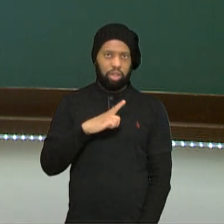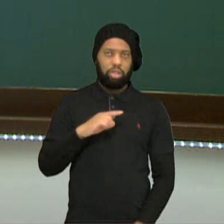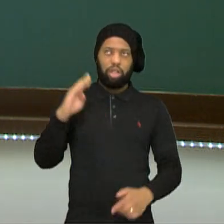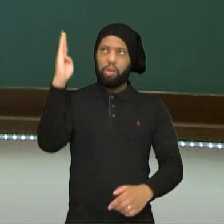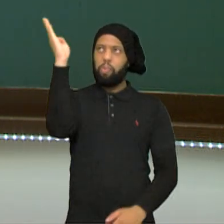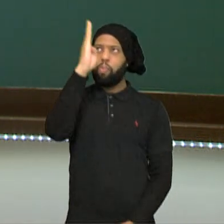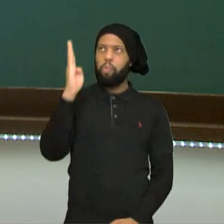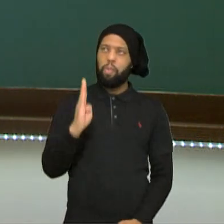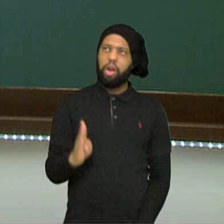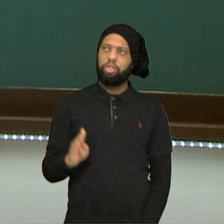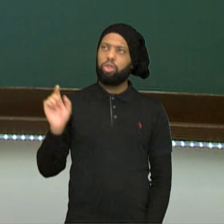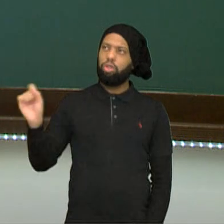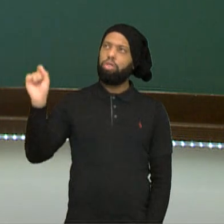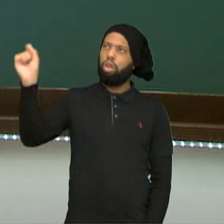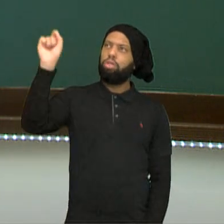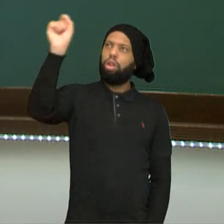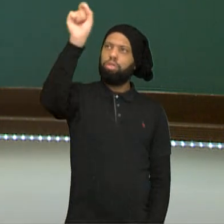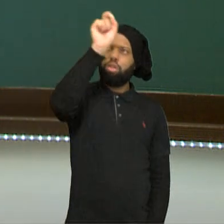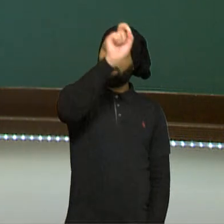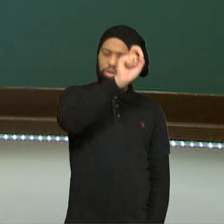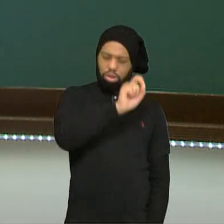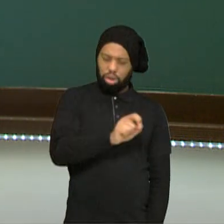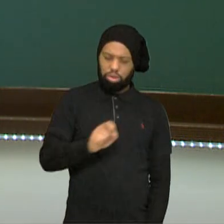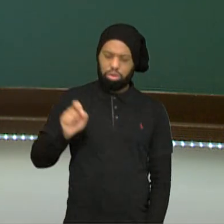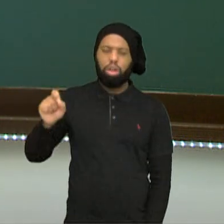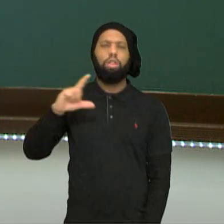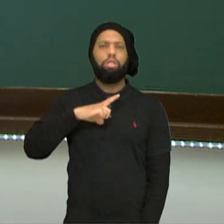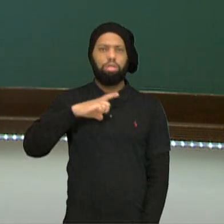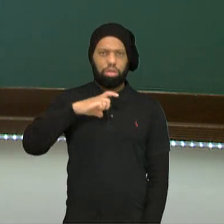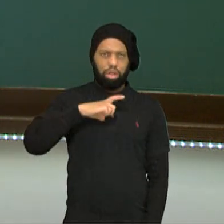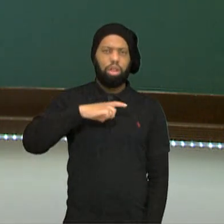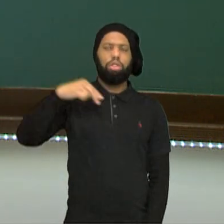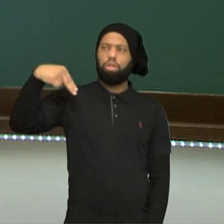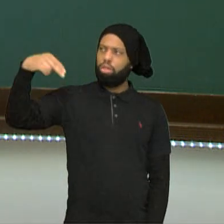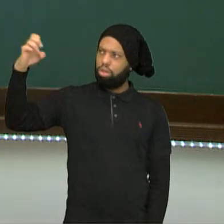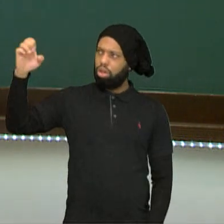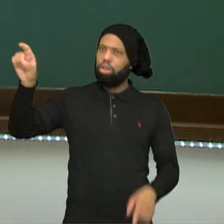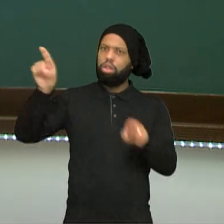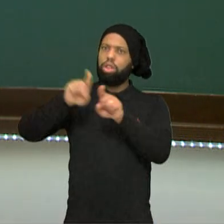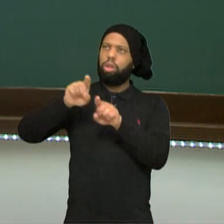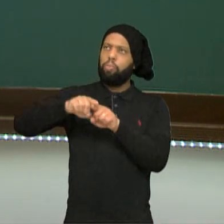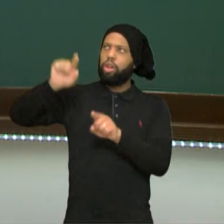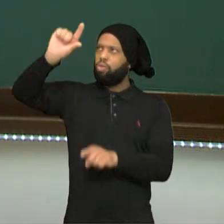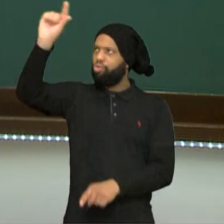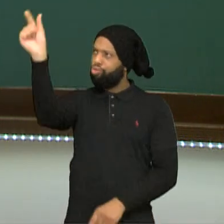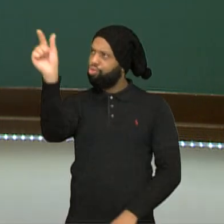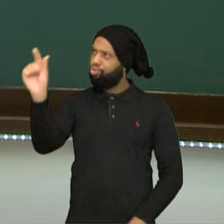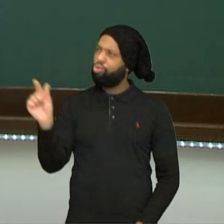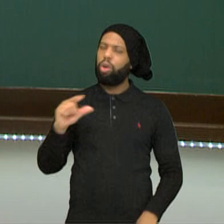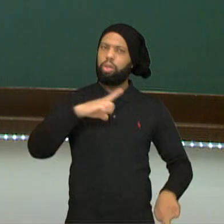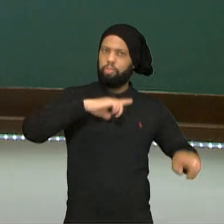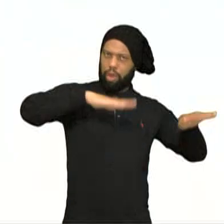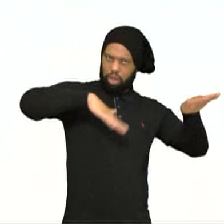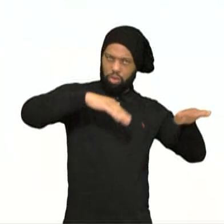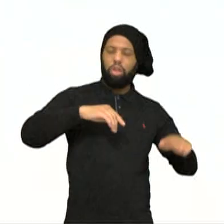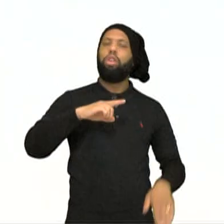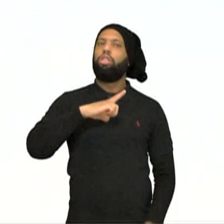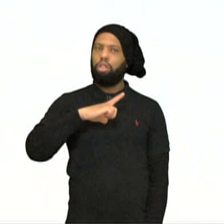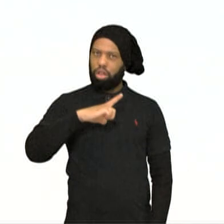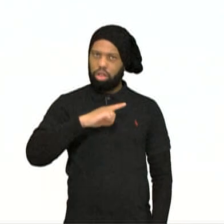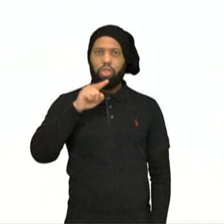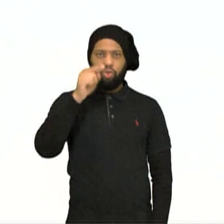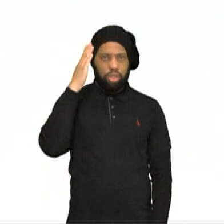todo, né? Na região do litoral, do Nordeste, temos os nossos povos indígenas. Você sabe onde eles vivem, né? E se